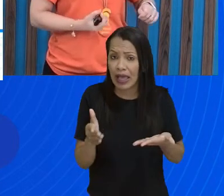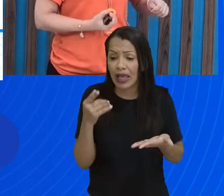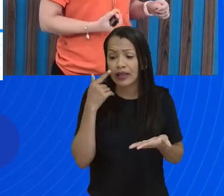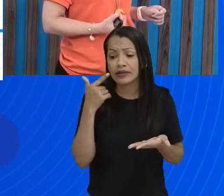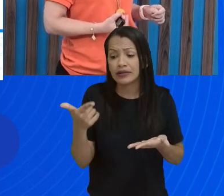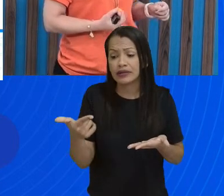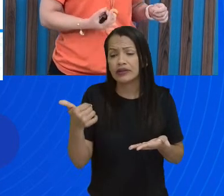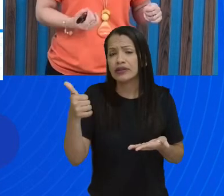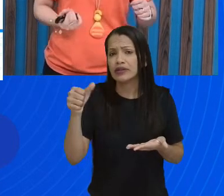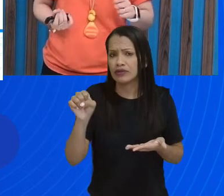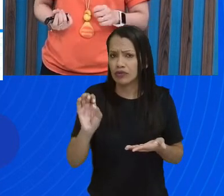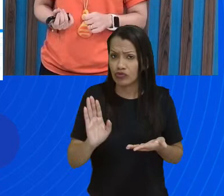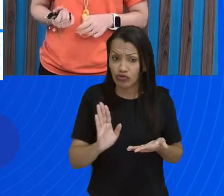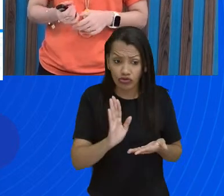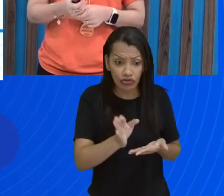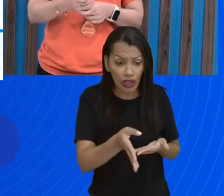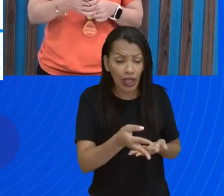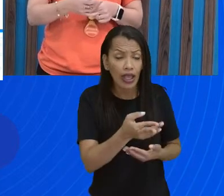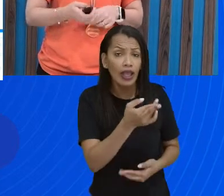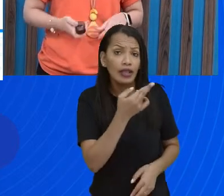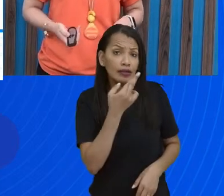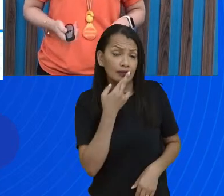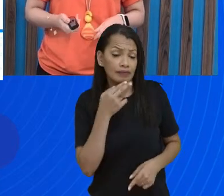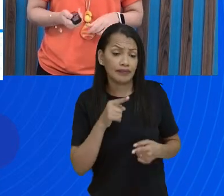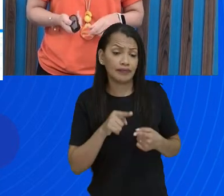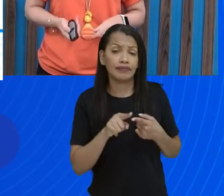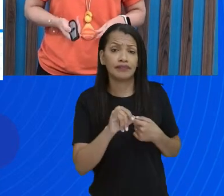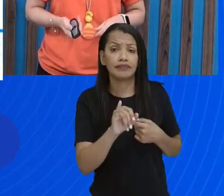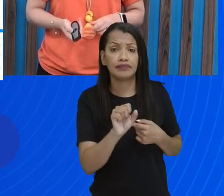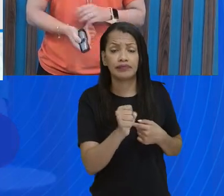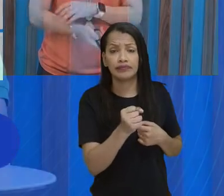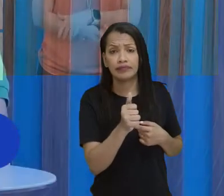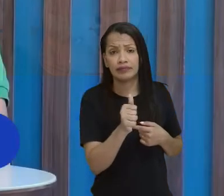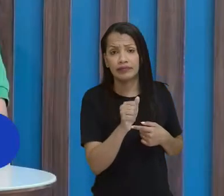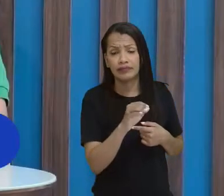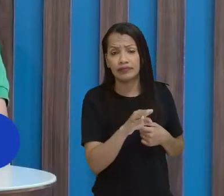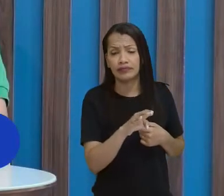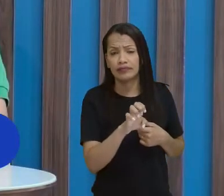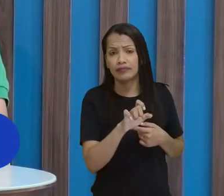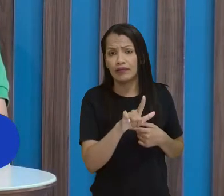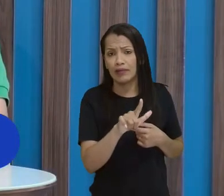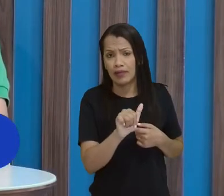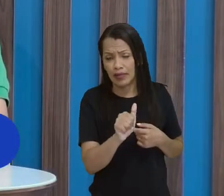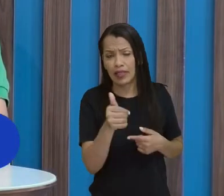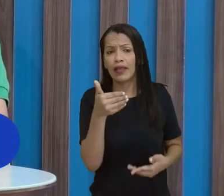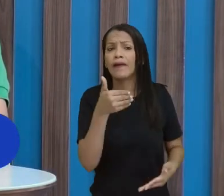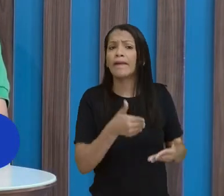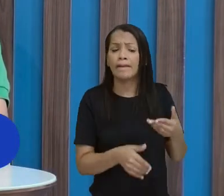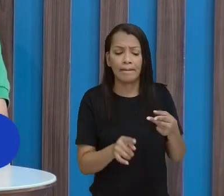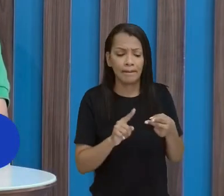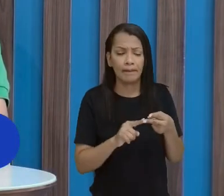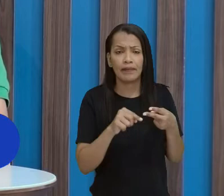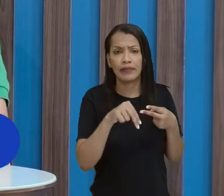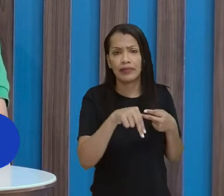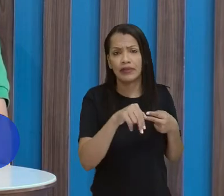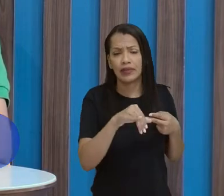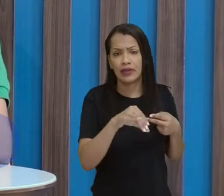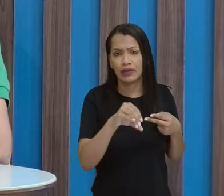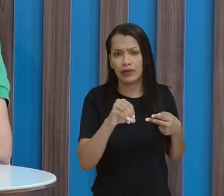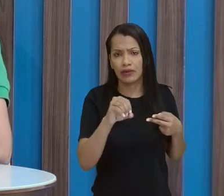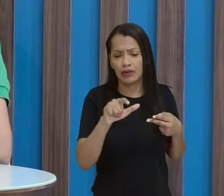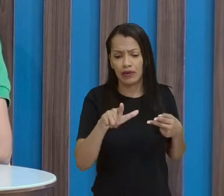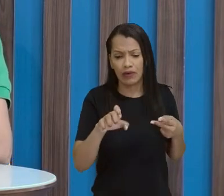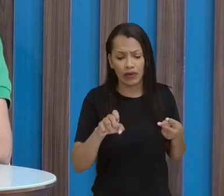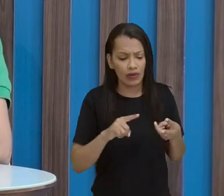Já responderam? Kátia. Então conta olha aí só pra gente. Isabela também está participando, viu? Nicole e Nuala.